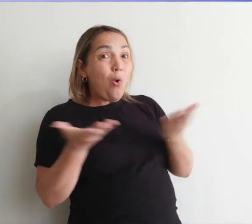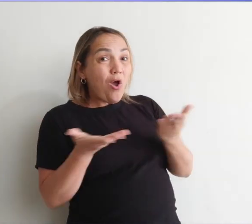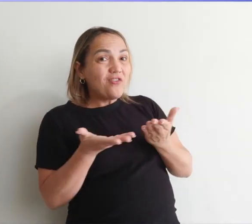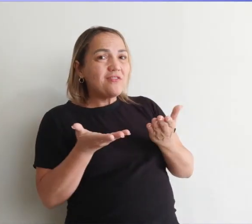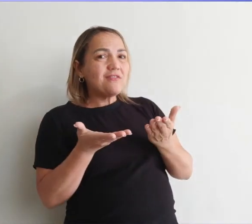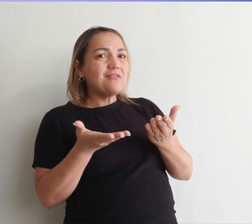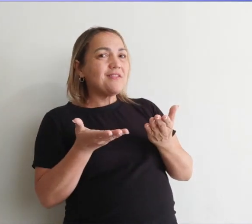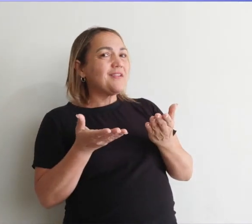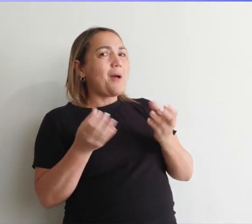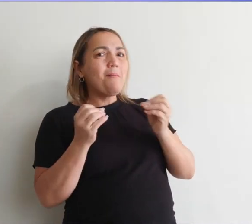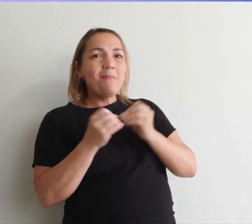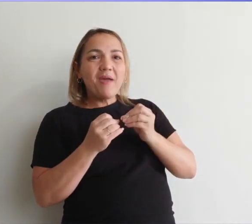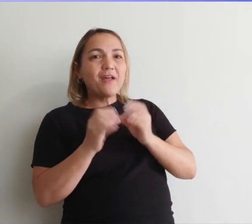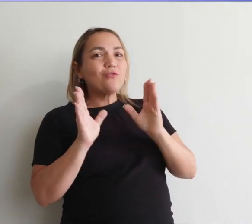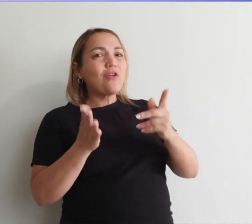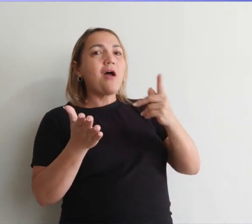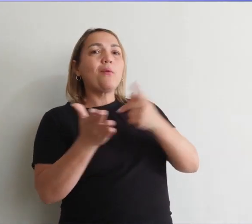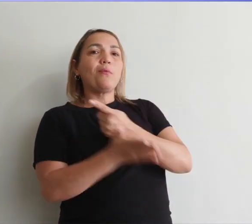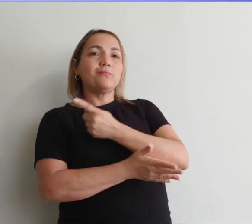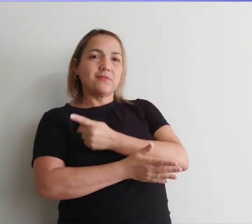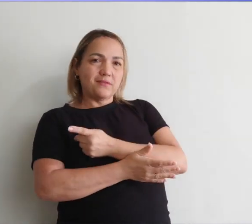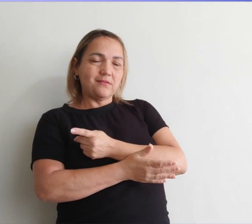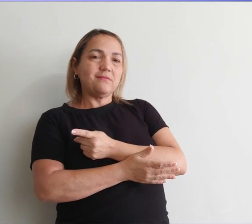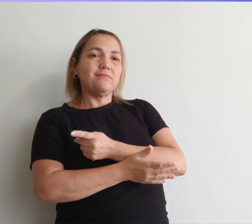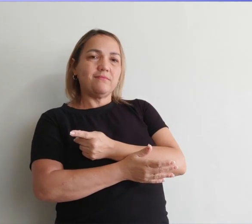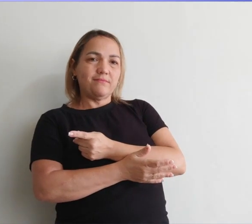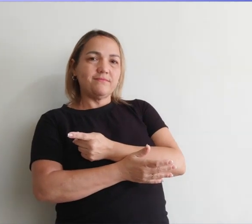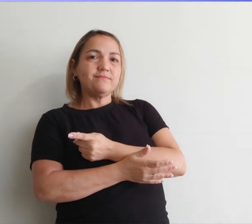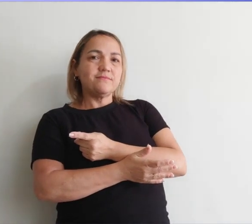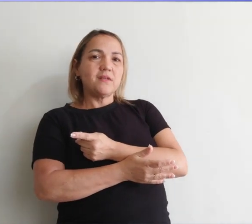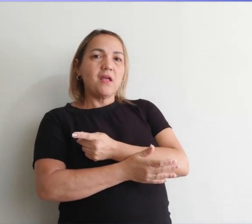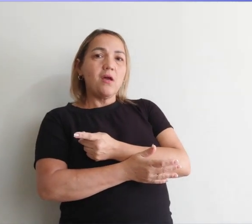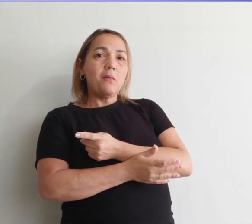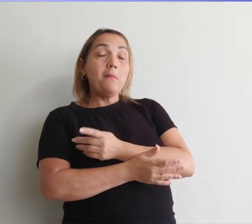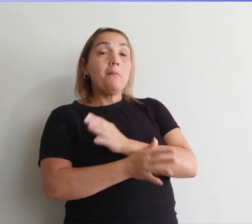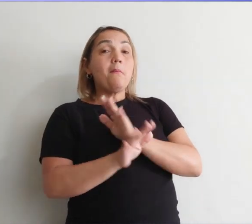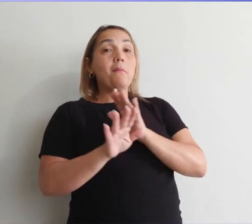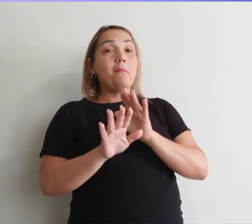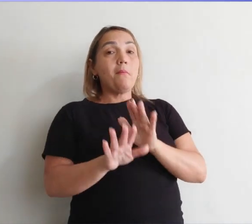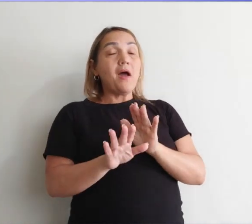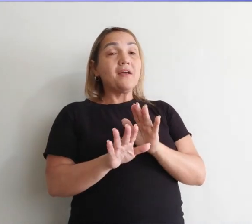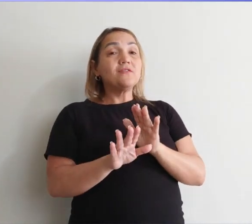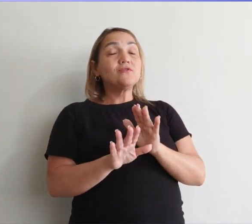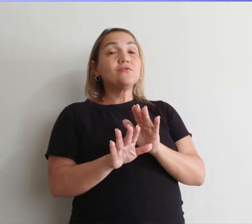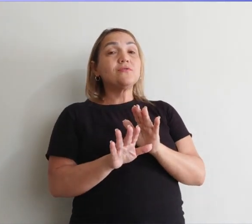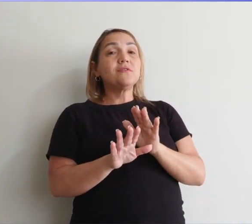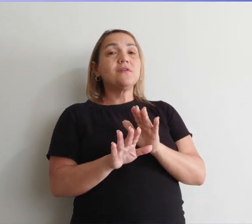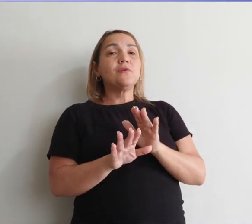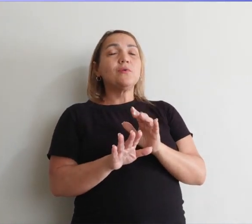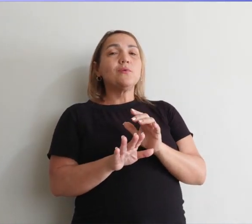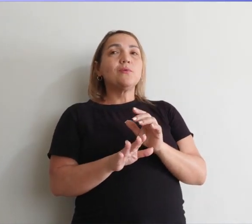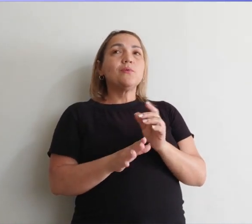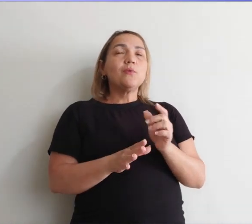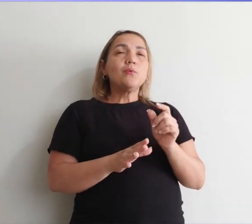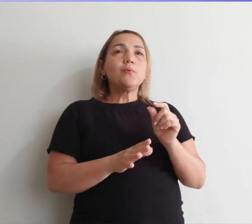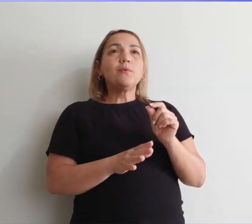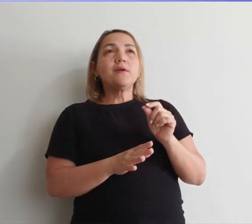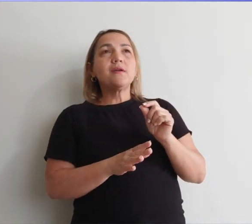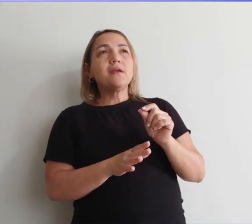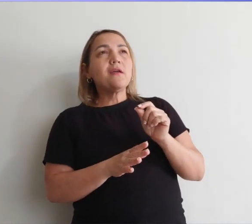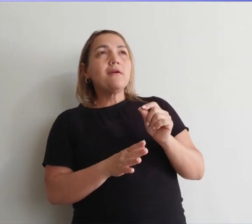hoje. Já está ocorrendo isso. Só que o que, de repente,